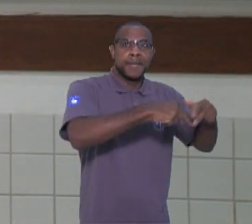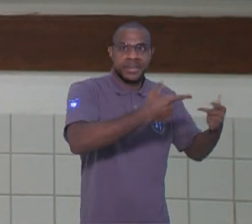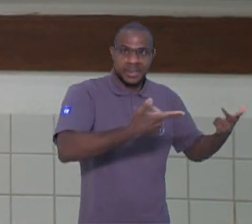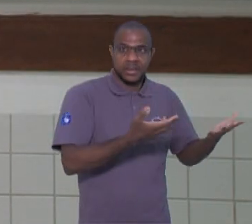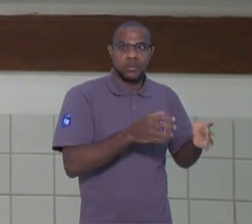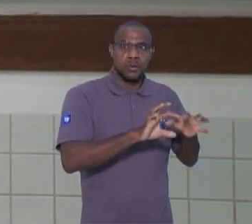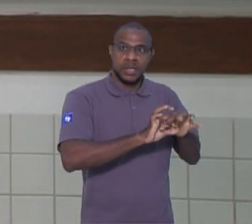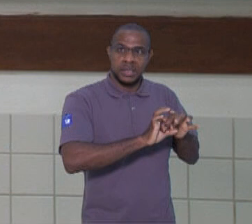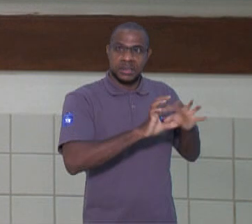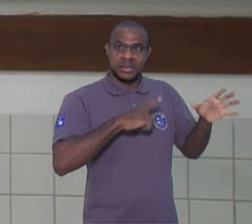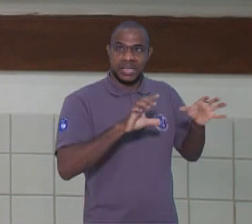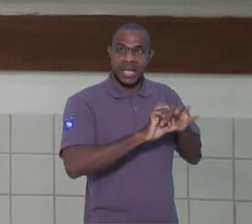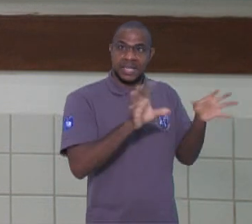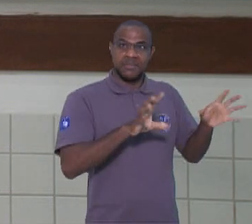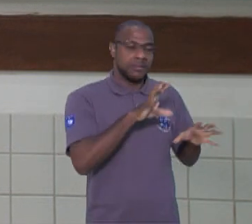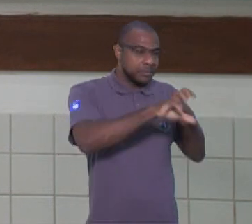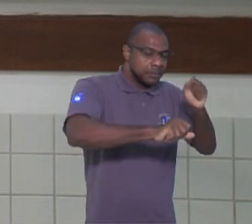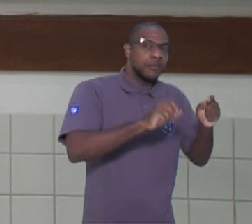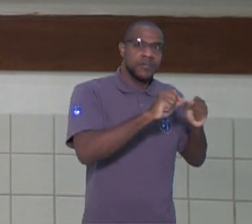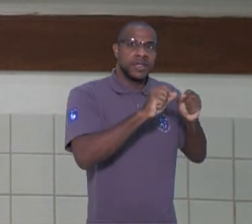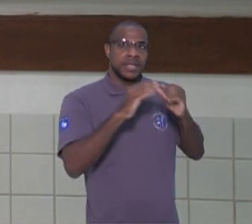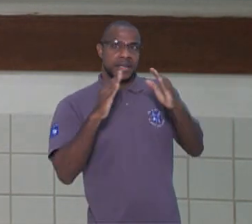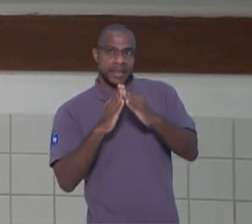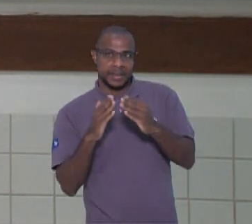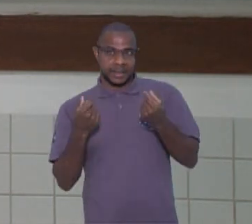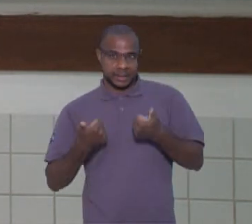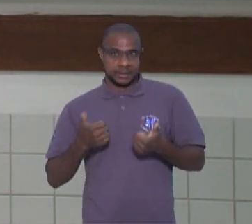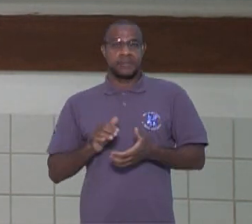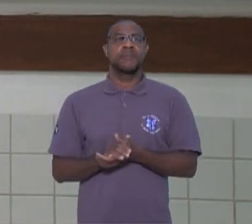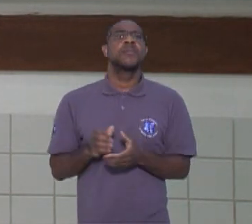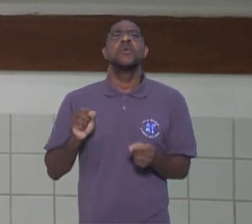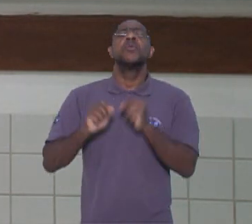Bom, o que vimos na aula passada, né?